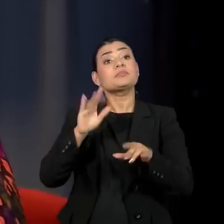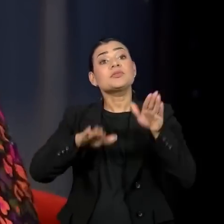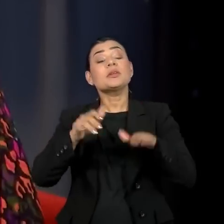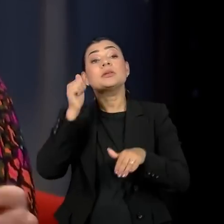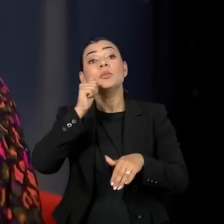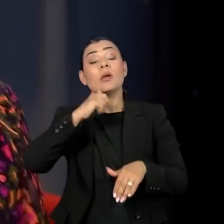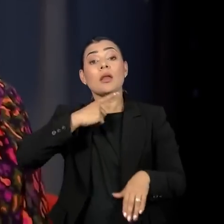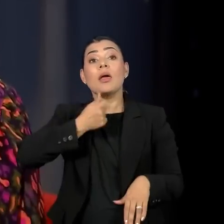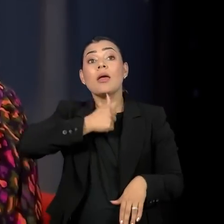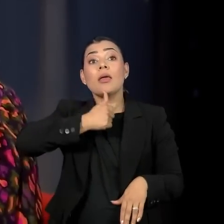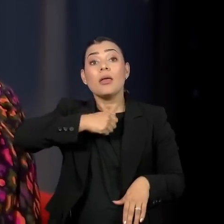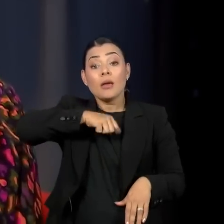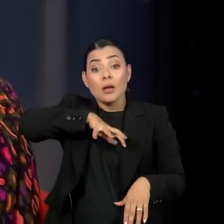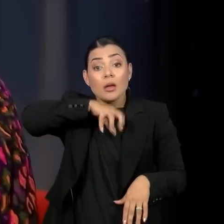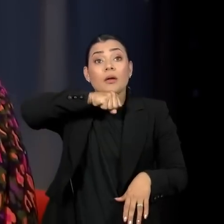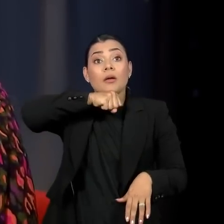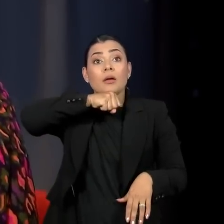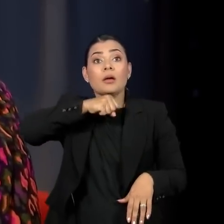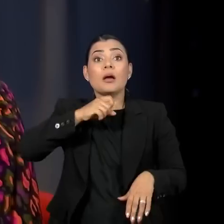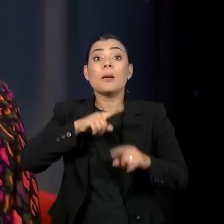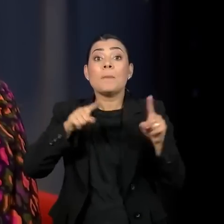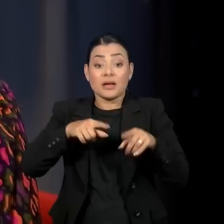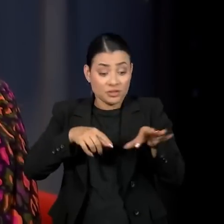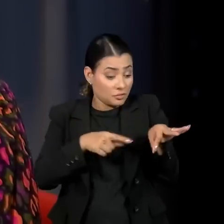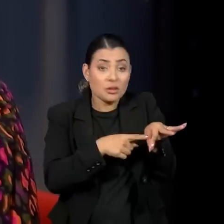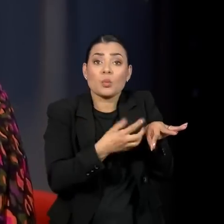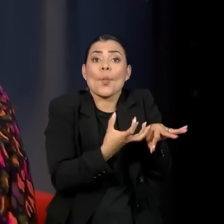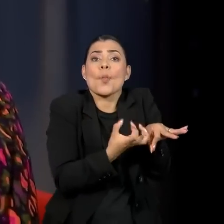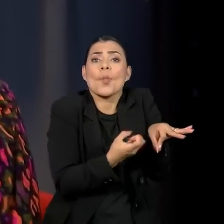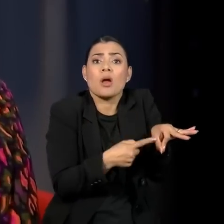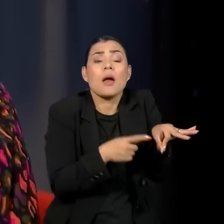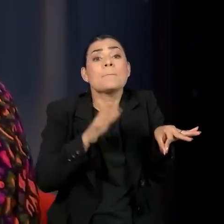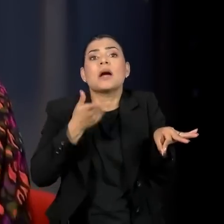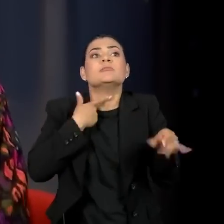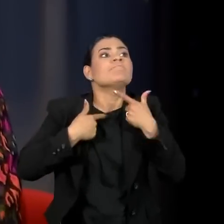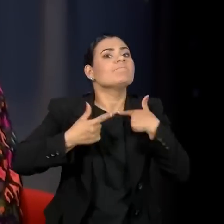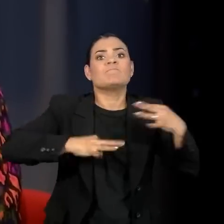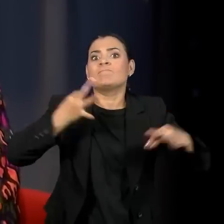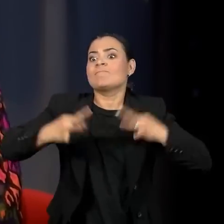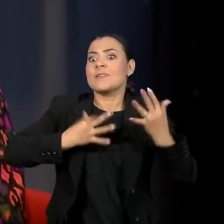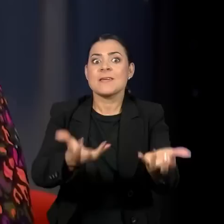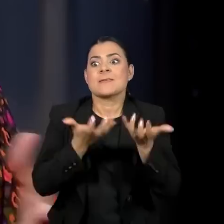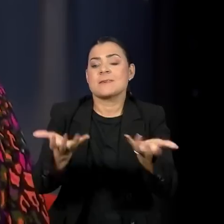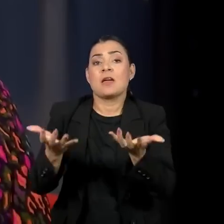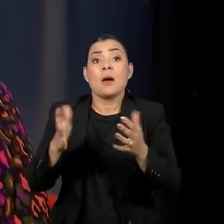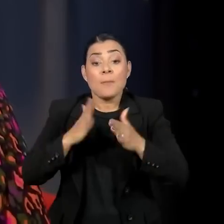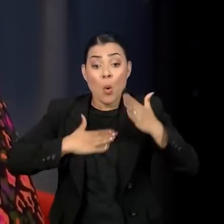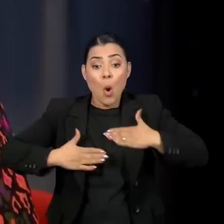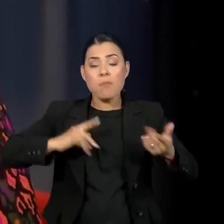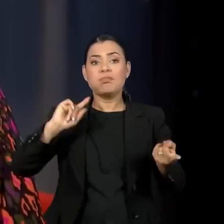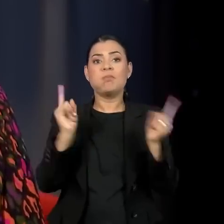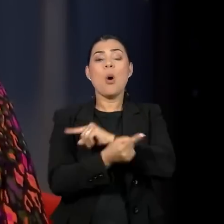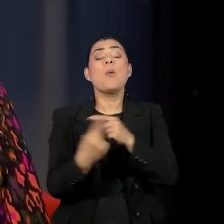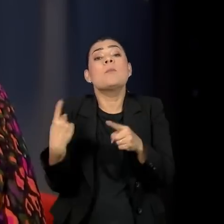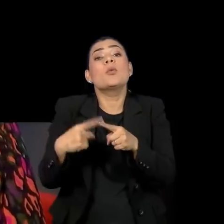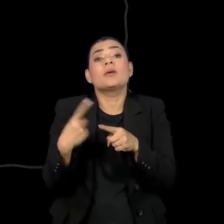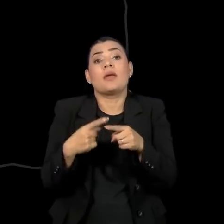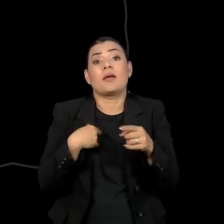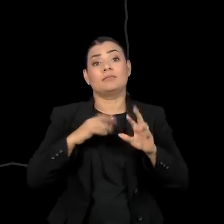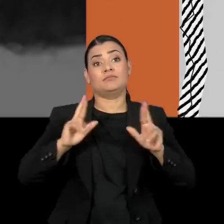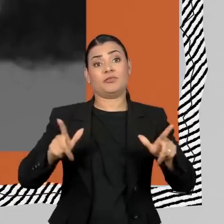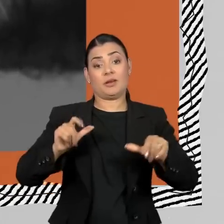menopausa pode estar com a vagina seca e doida de tesão. Ou Mas o seja, corpo dela não tá correspondendo fisiologicamente a um